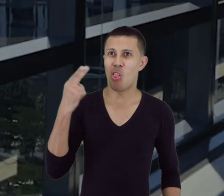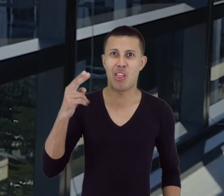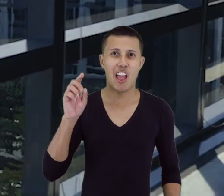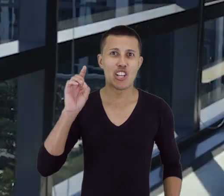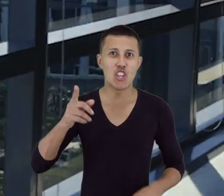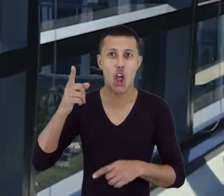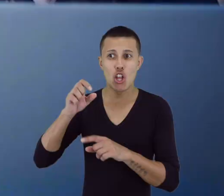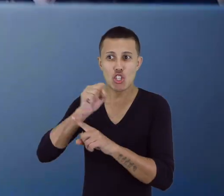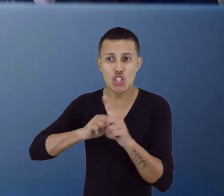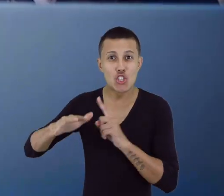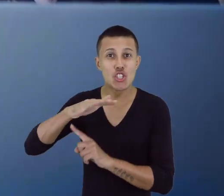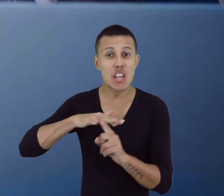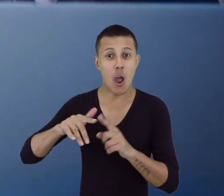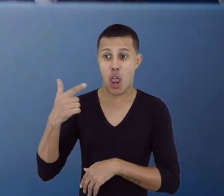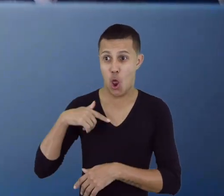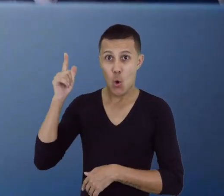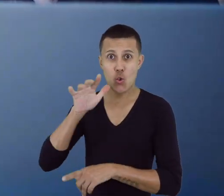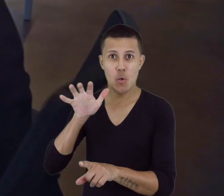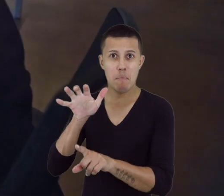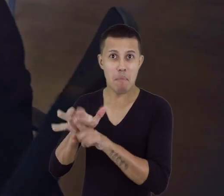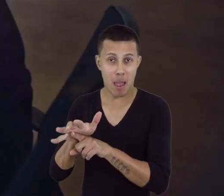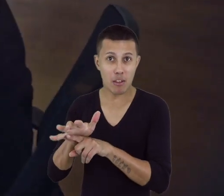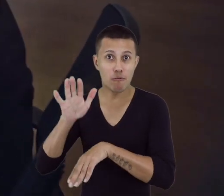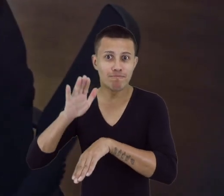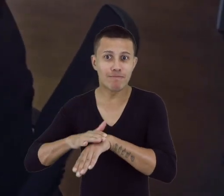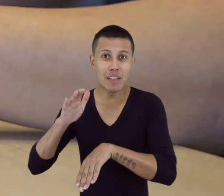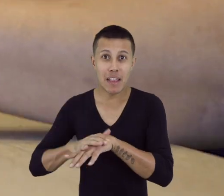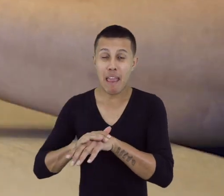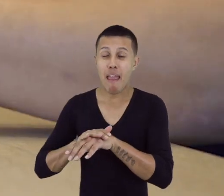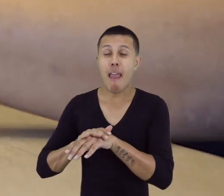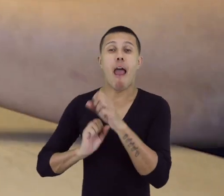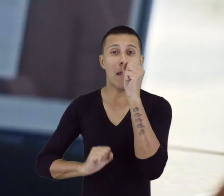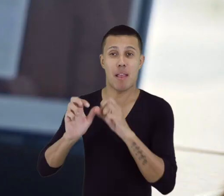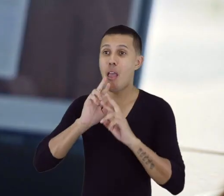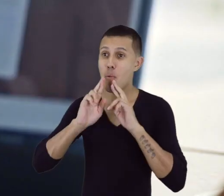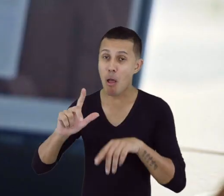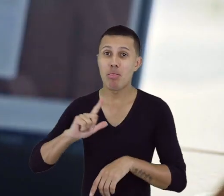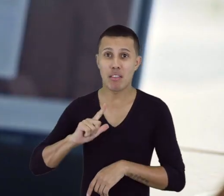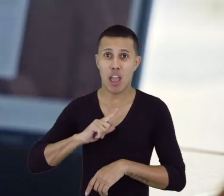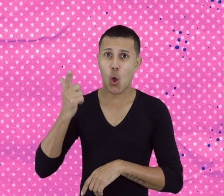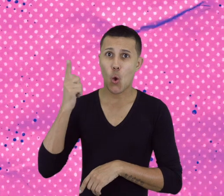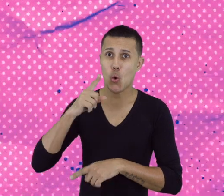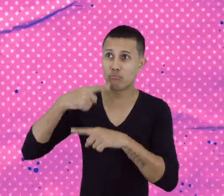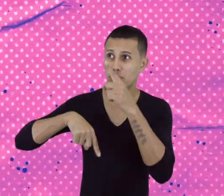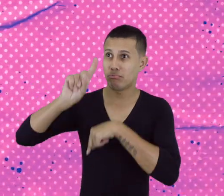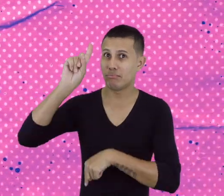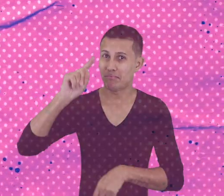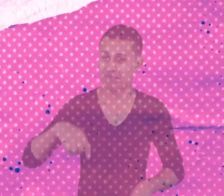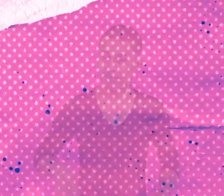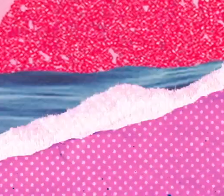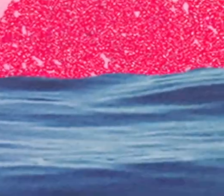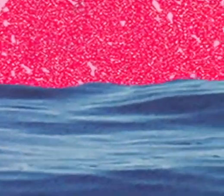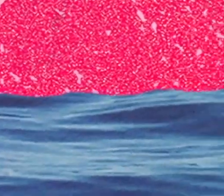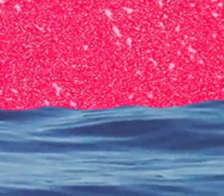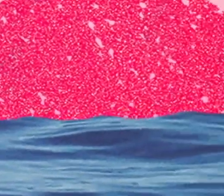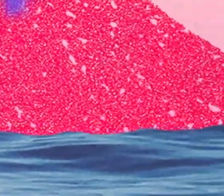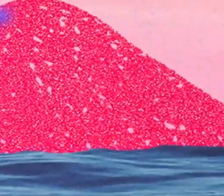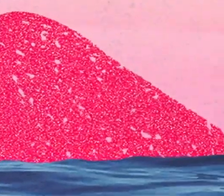dá para ser só o social. Para eu conseguir causar impacto, a empresa precisa dar resultado, para eu chegar mais longe.